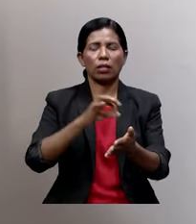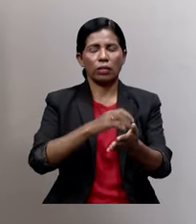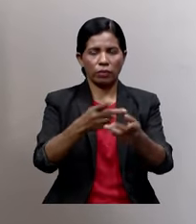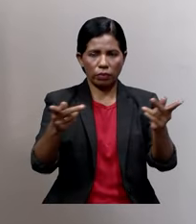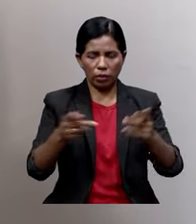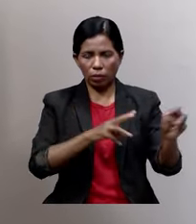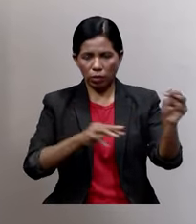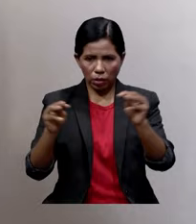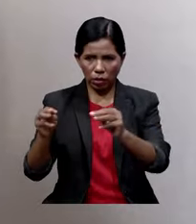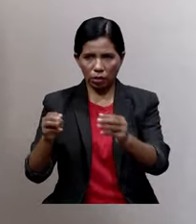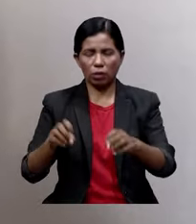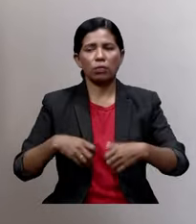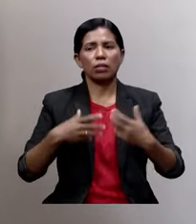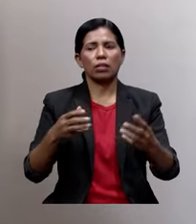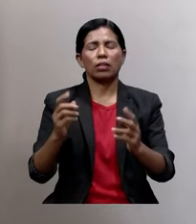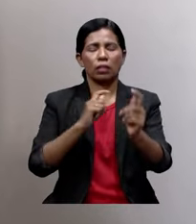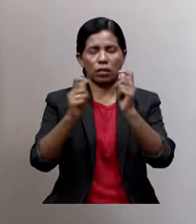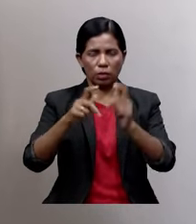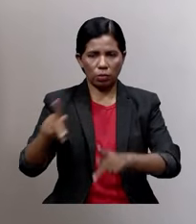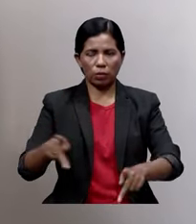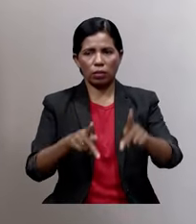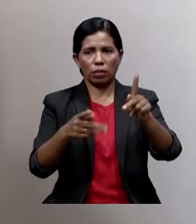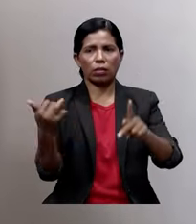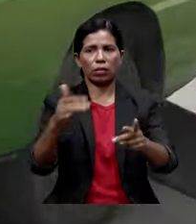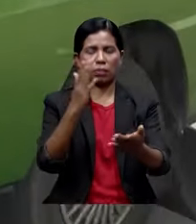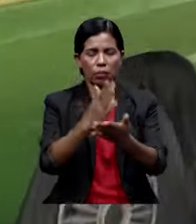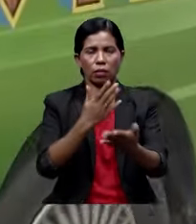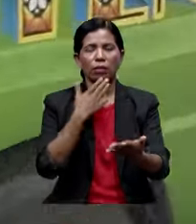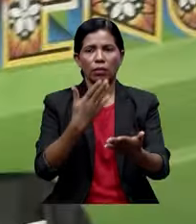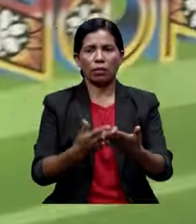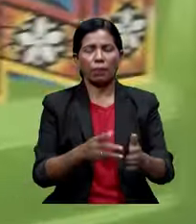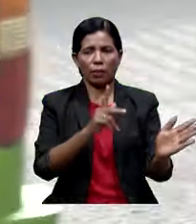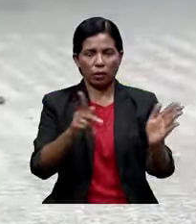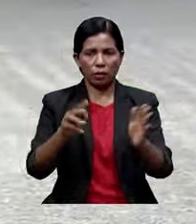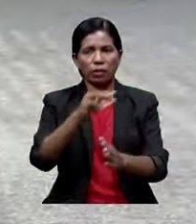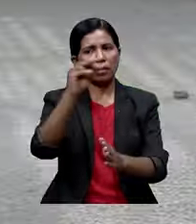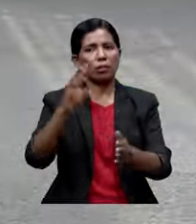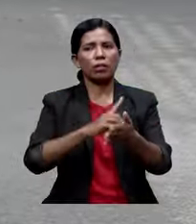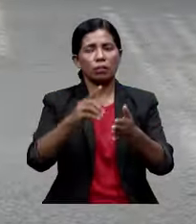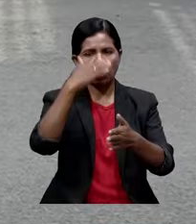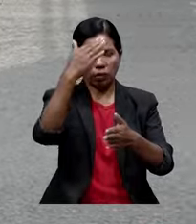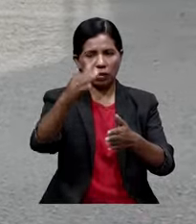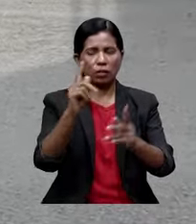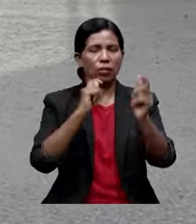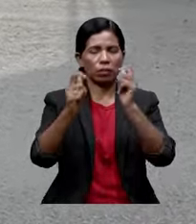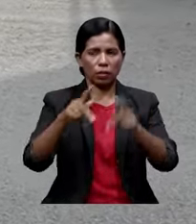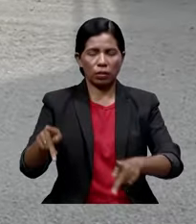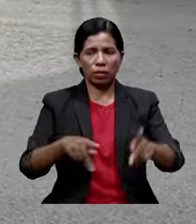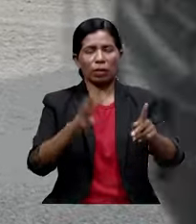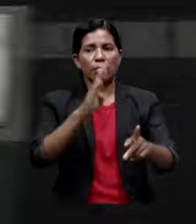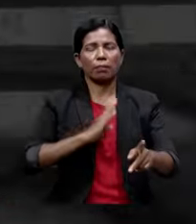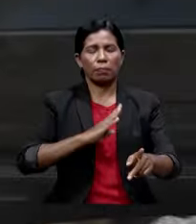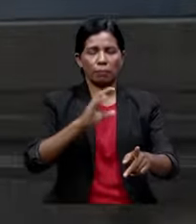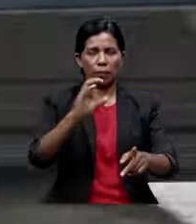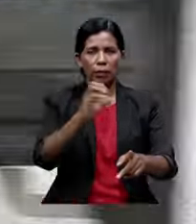sabalaran par uinsa transporte publik ne be ke fating ne sira para odia tuir plano segunda semana oin transporte publiko hanesan microlet